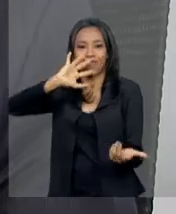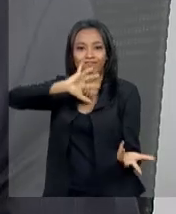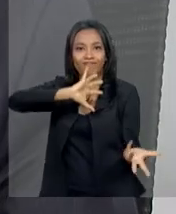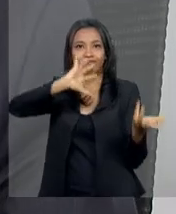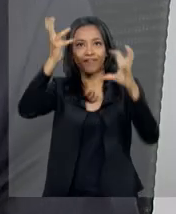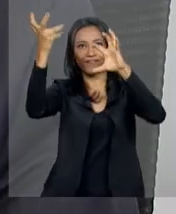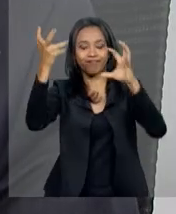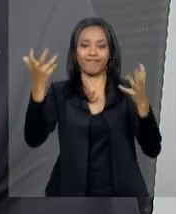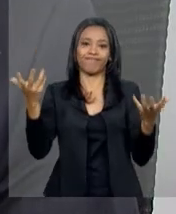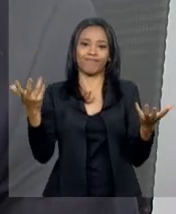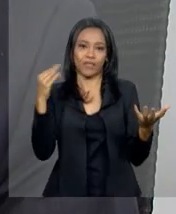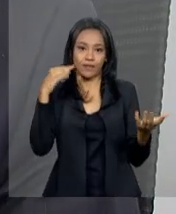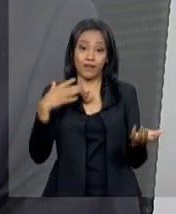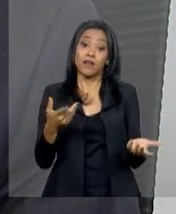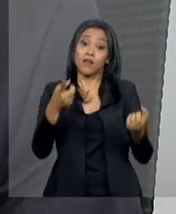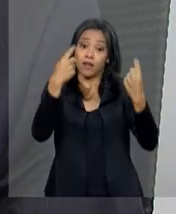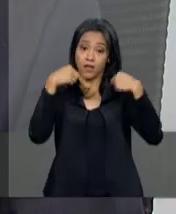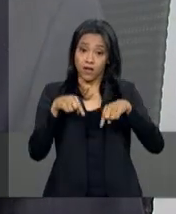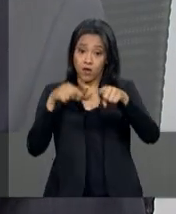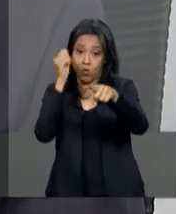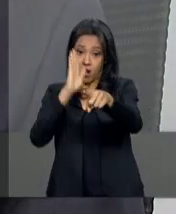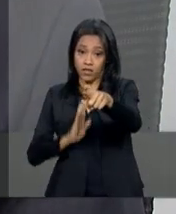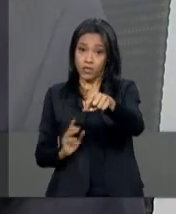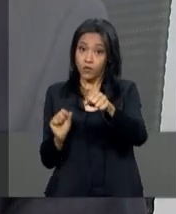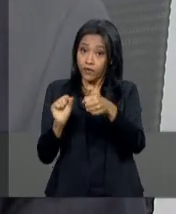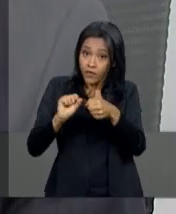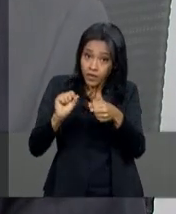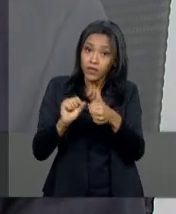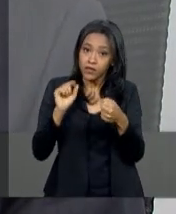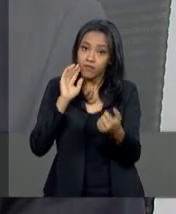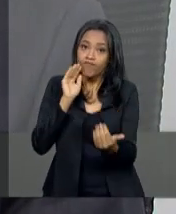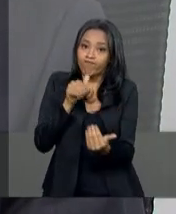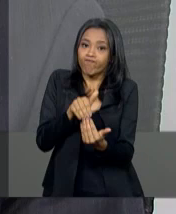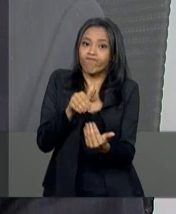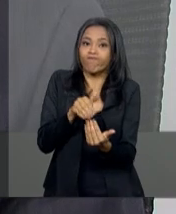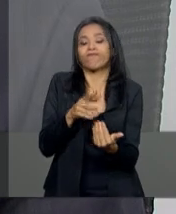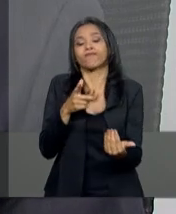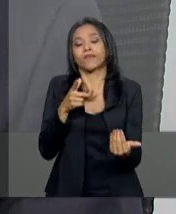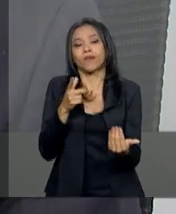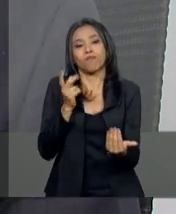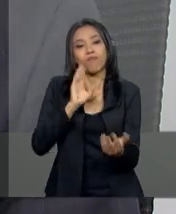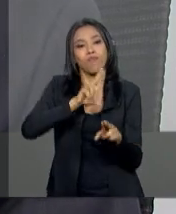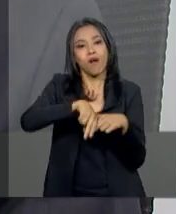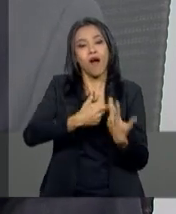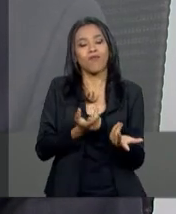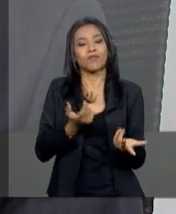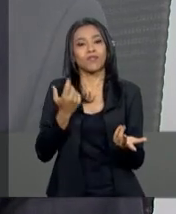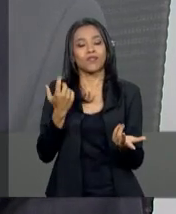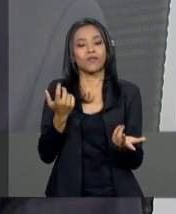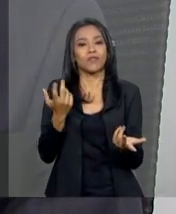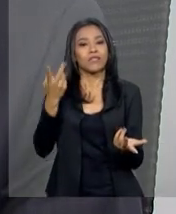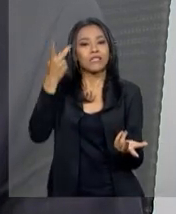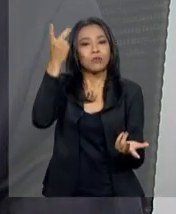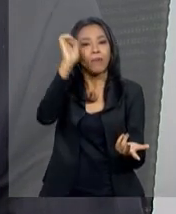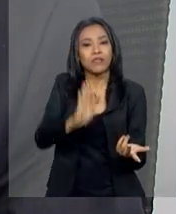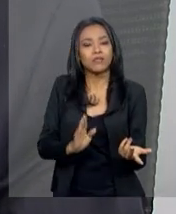o brasil fez isso baseado na na determinação que o brasil tem a vocação brasileira